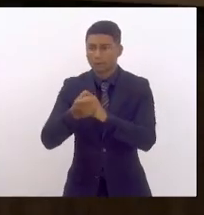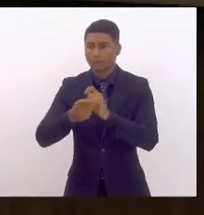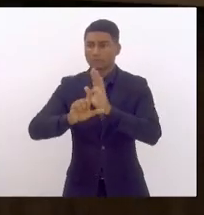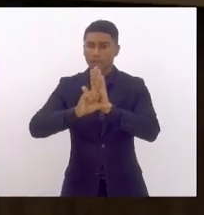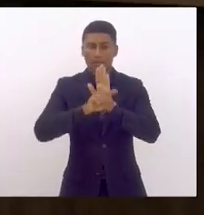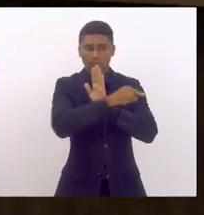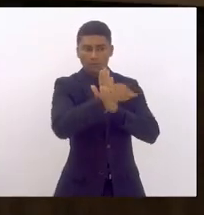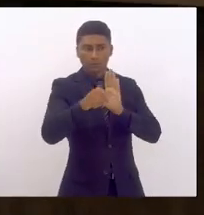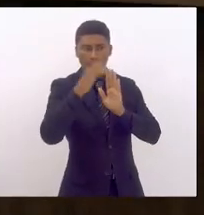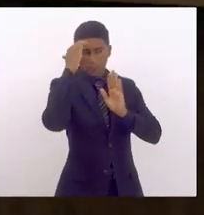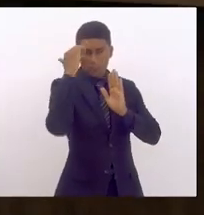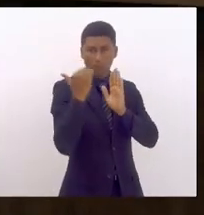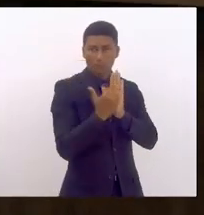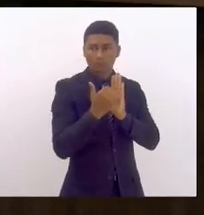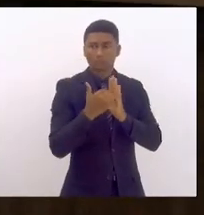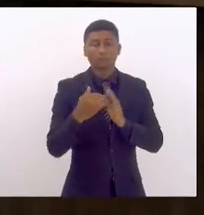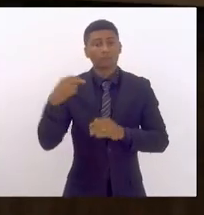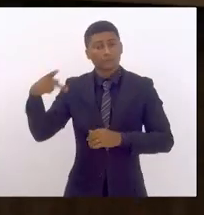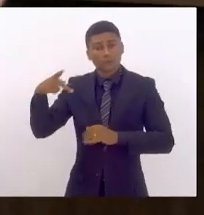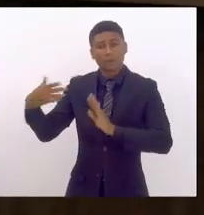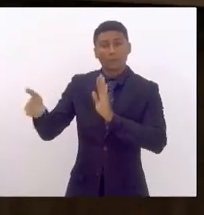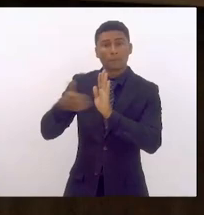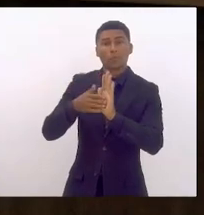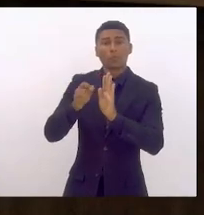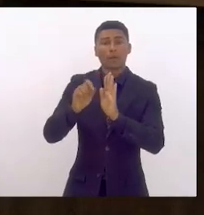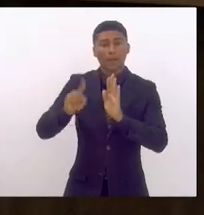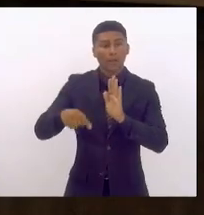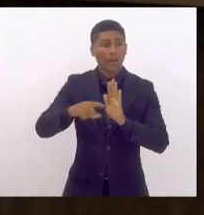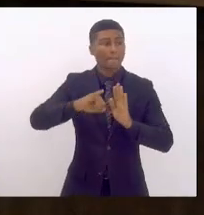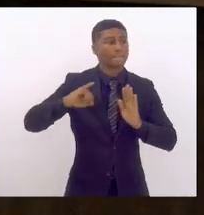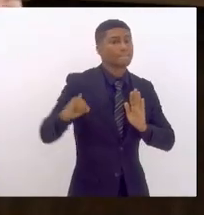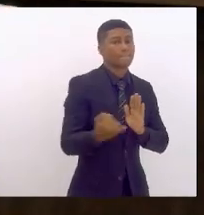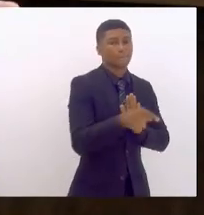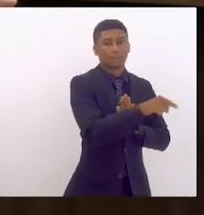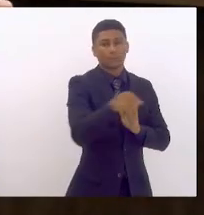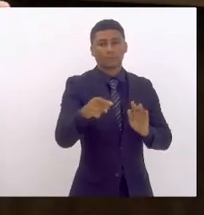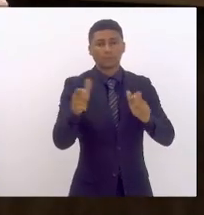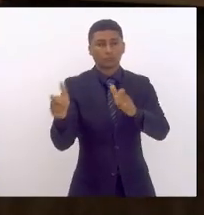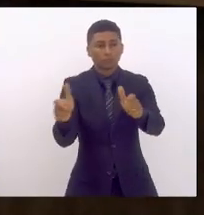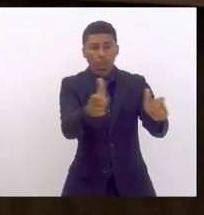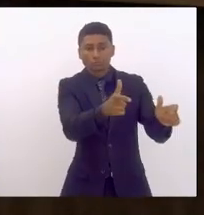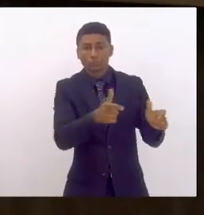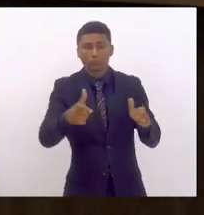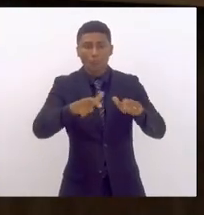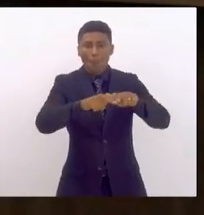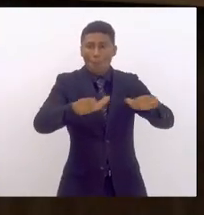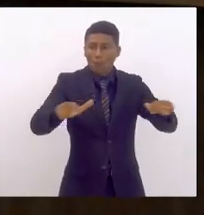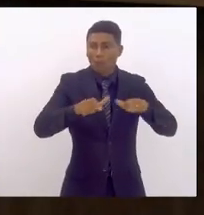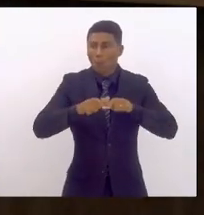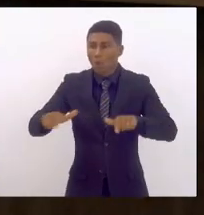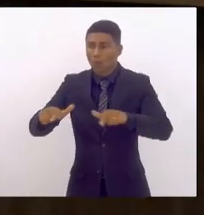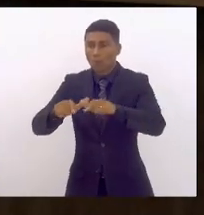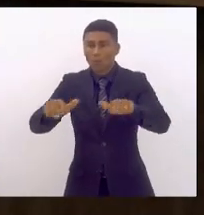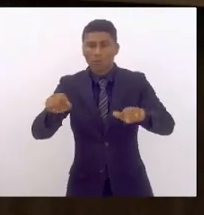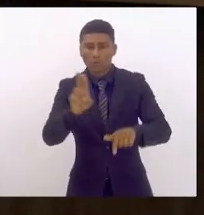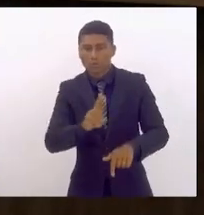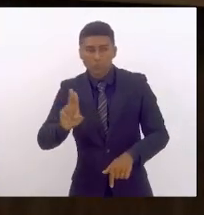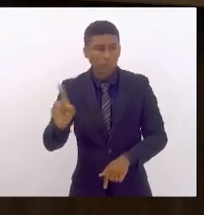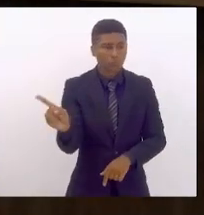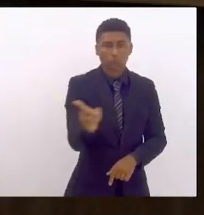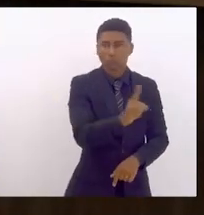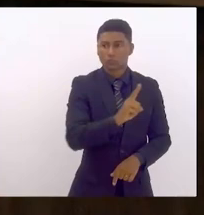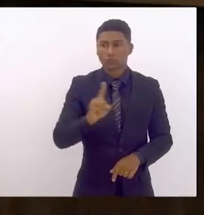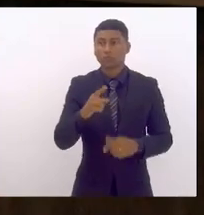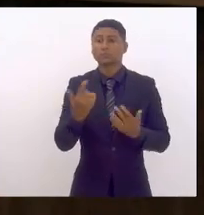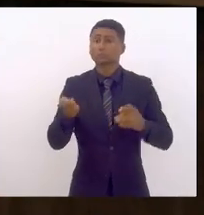eu quero ele tá propondo é simplesmente aproveitar espaço às vezes ociosos dentro dos hospitais ou mal utilizados para que se